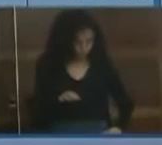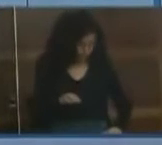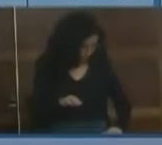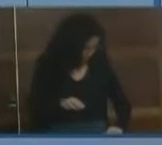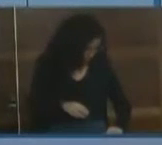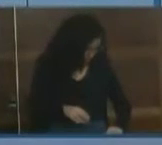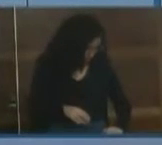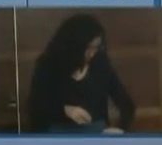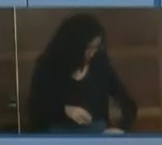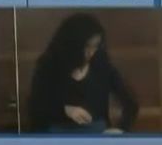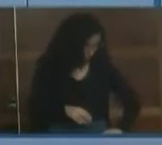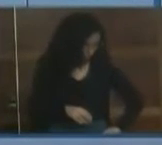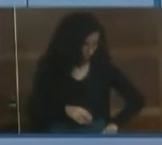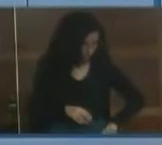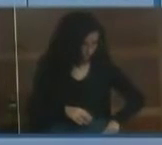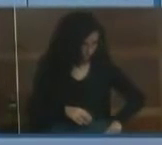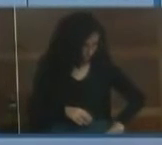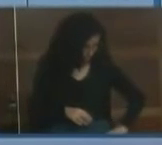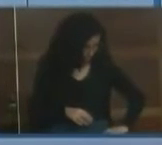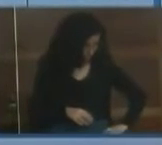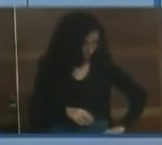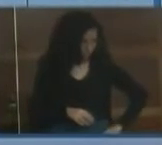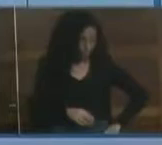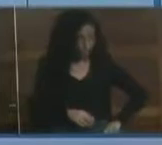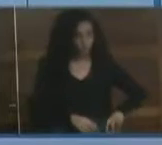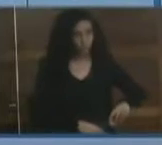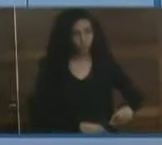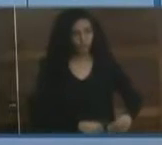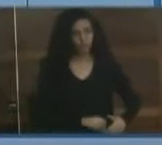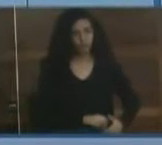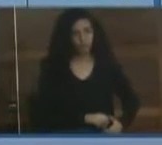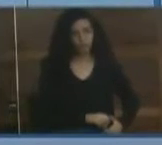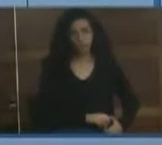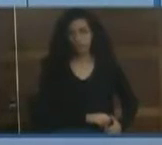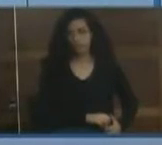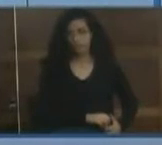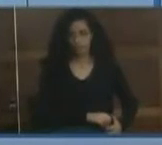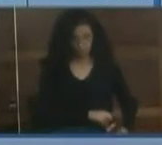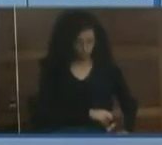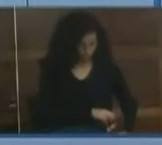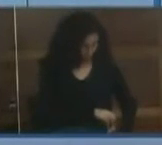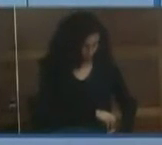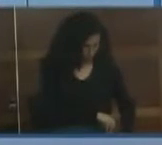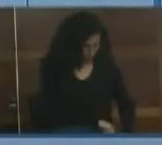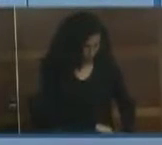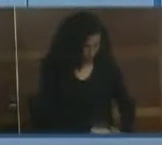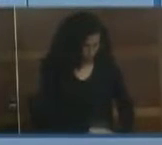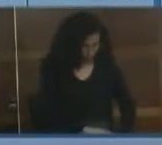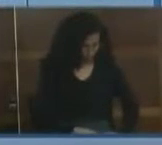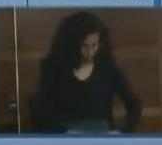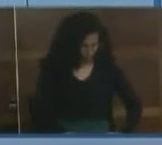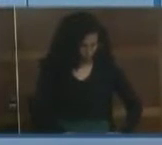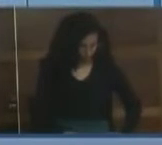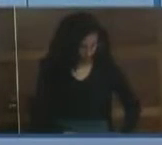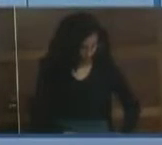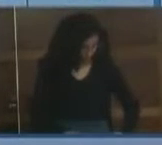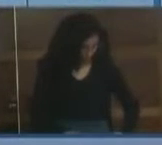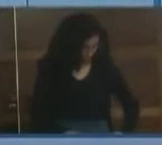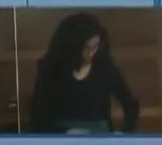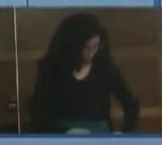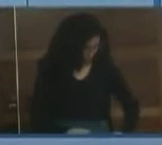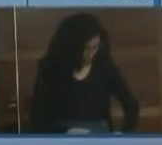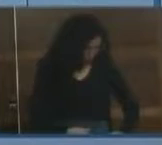26,70 por cento ou seja 195 milhões 314 mil reais